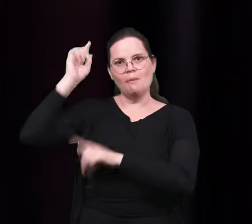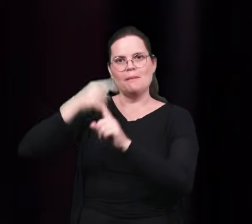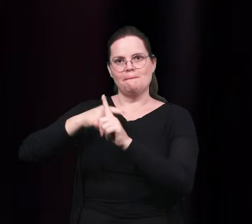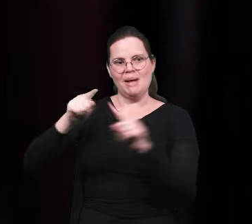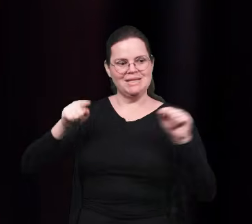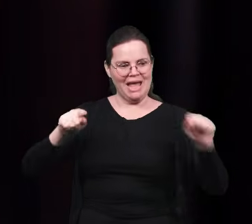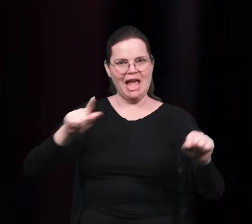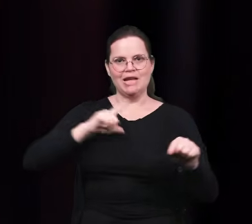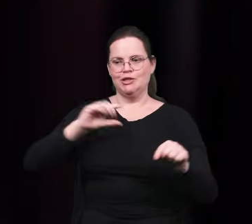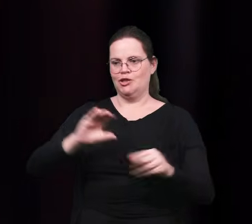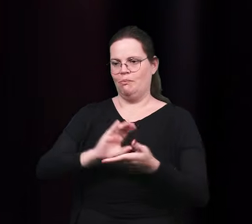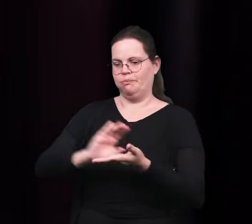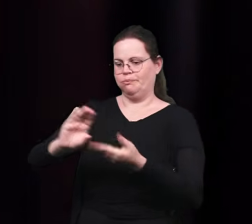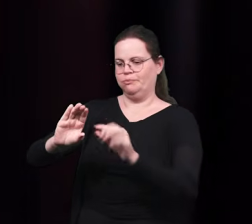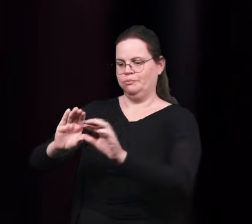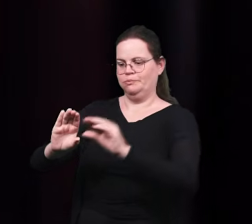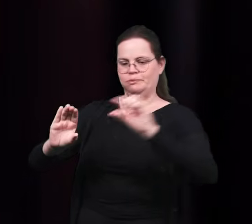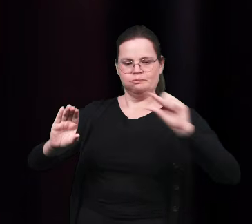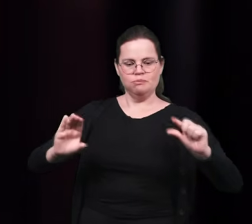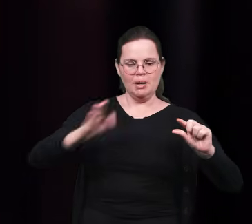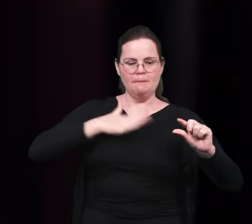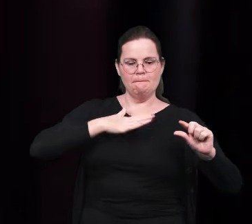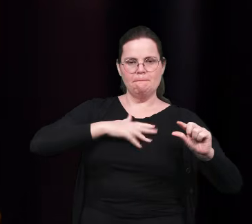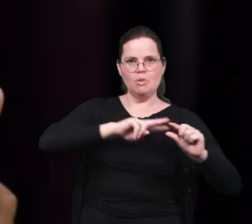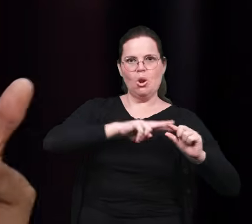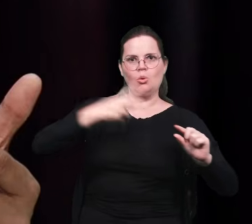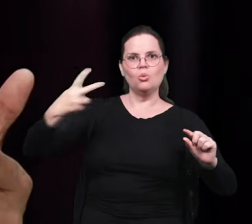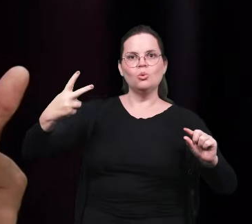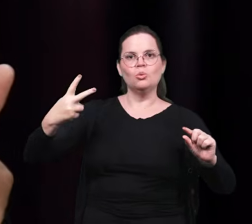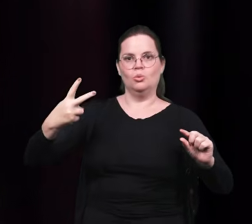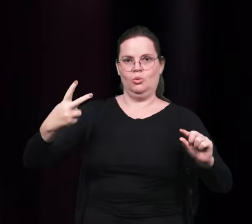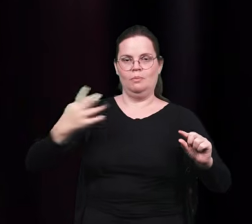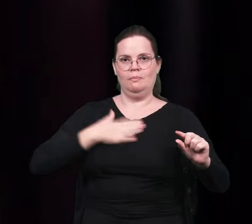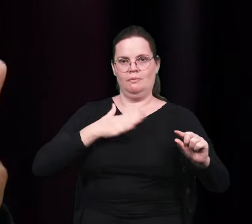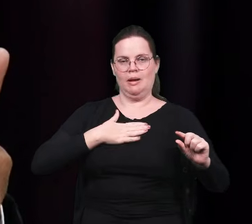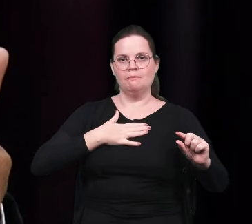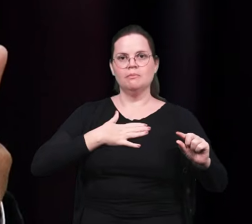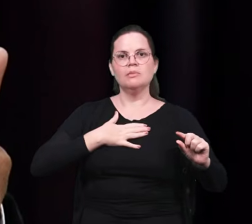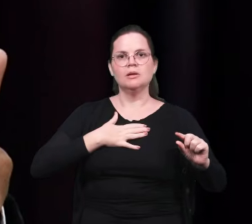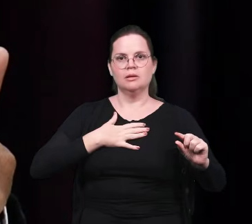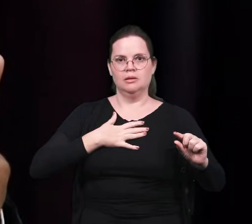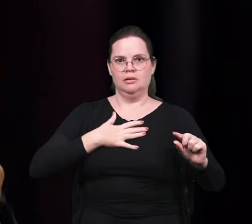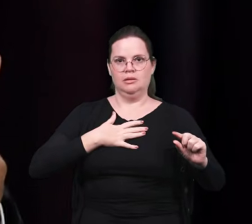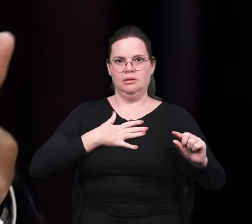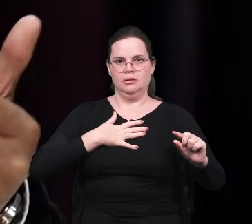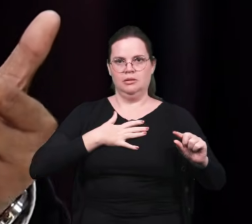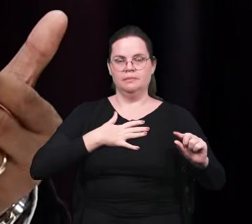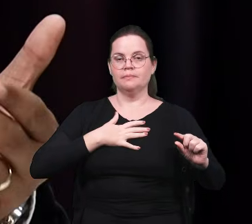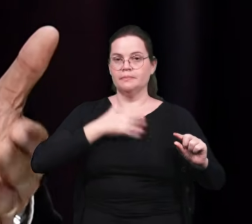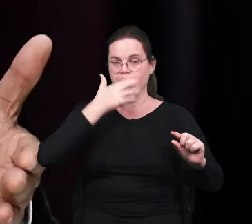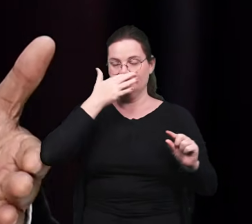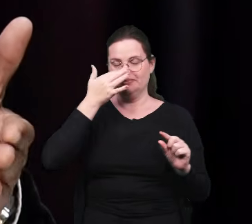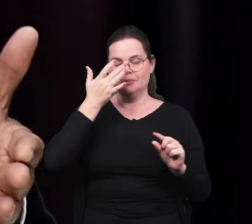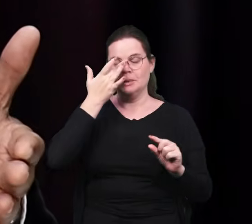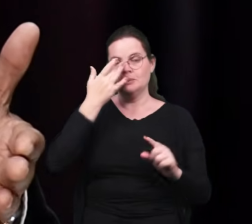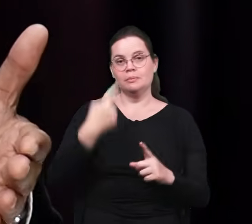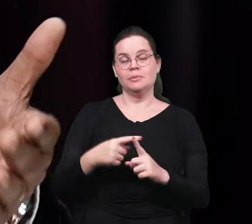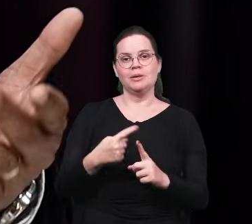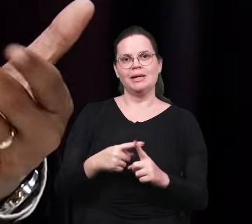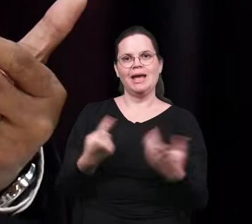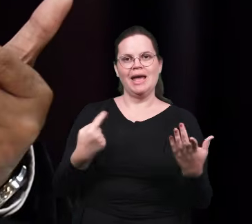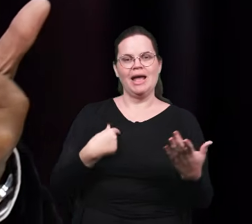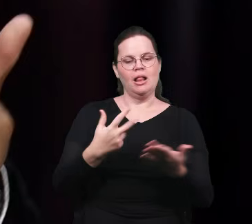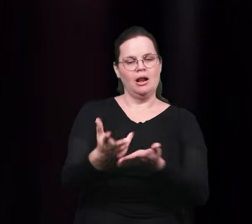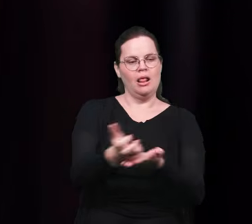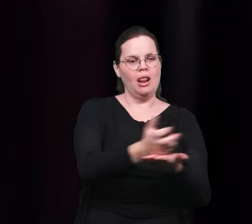lucro. Então, ele tinha a visão da coleta não apenas para prestar um serviço para Roma,